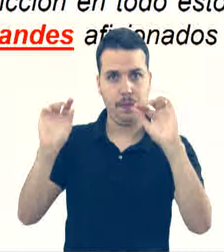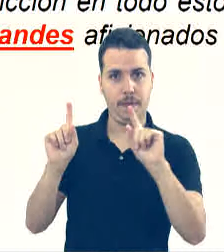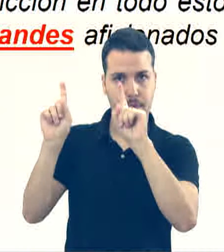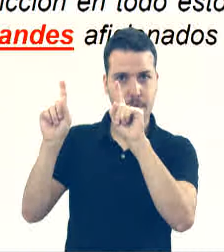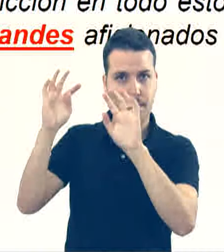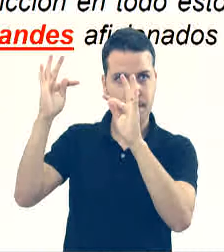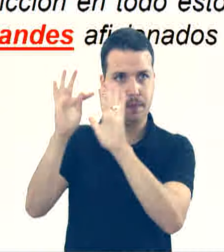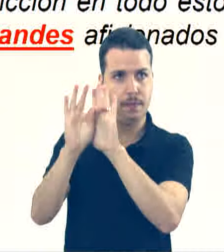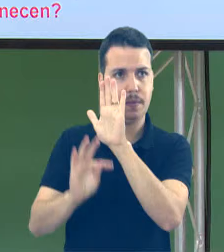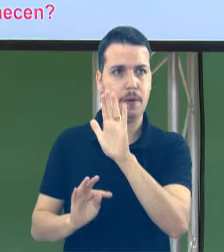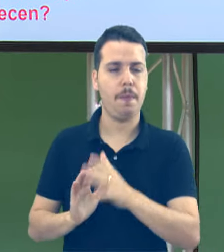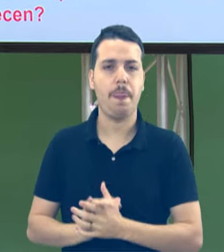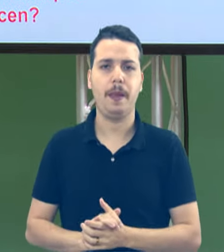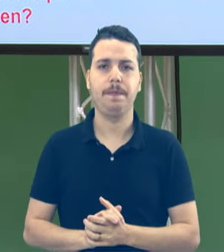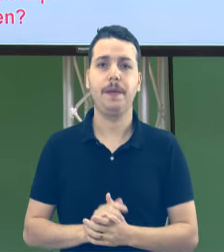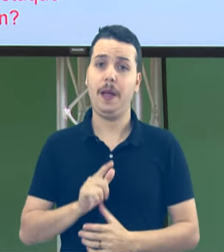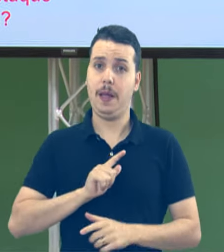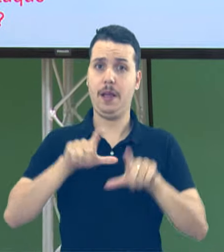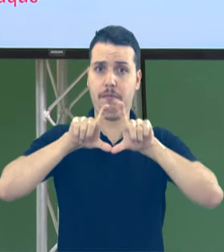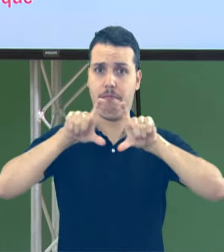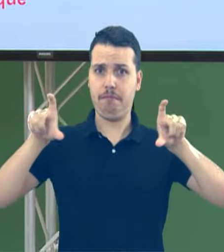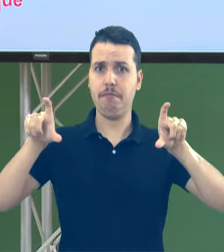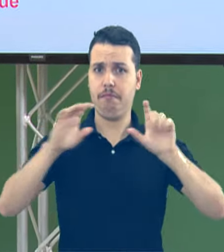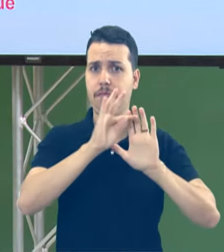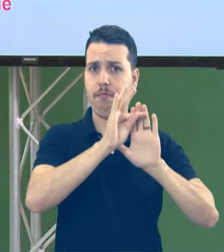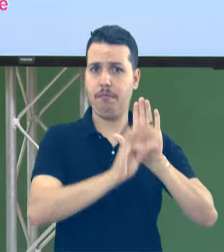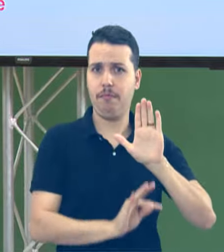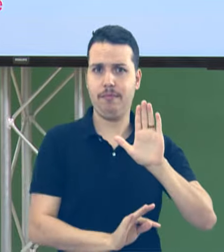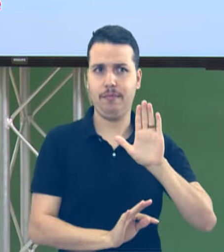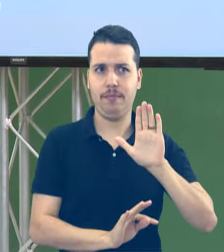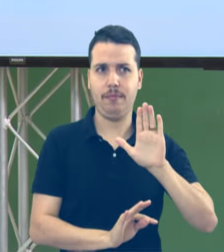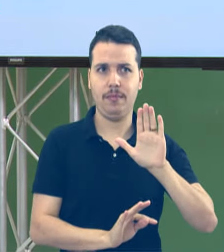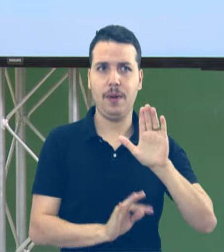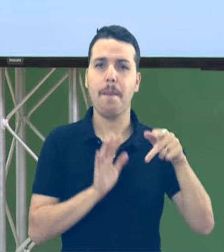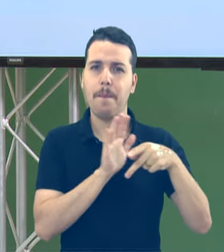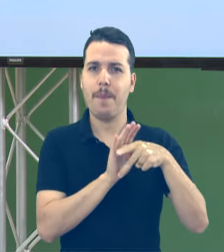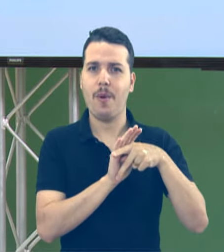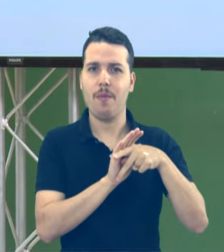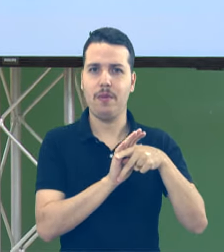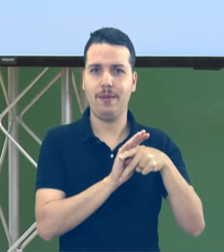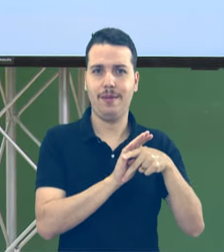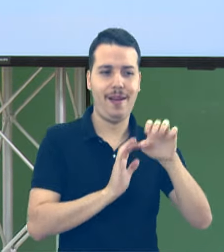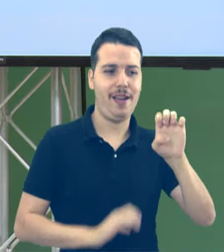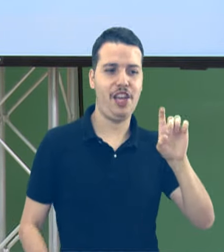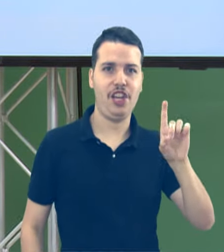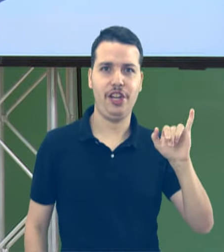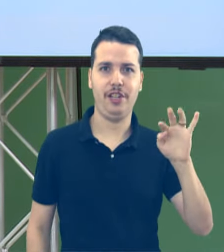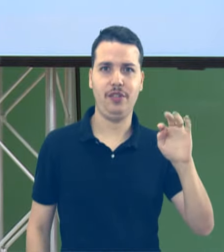nós temos o texto, aquele fragmento do editorial, e algumas palavras